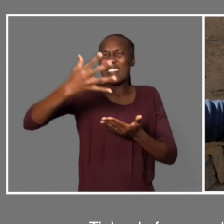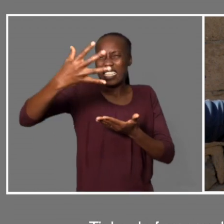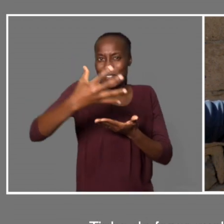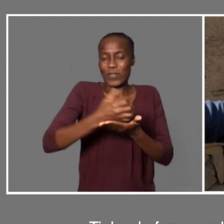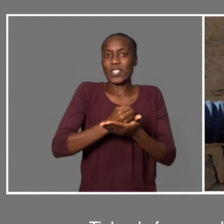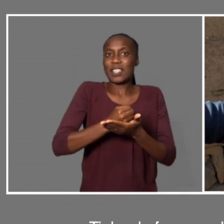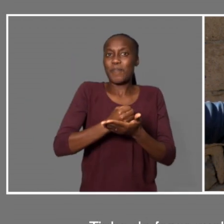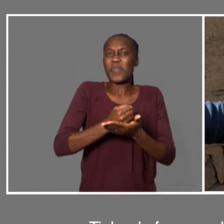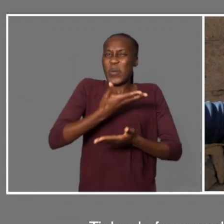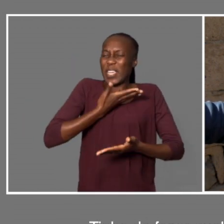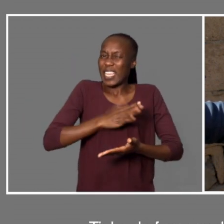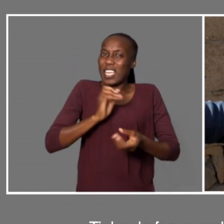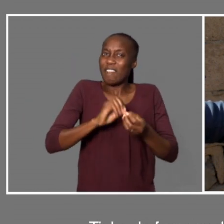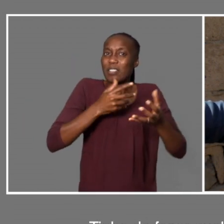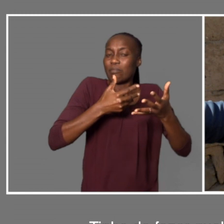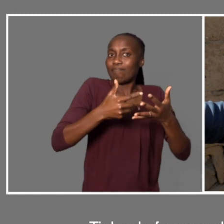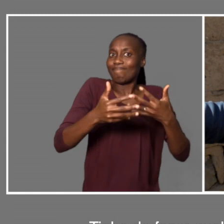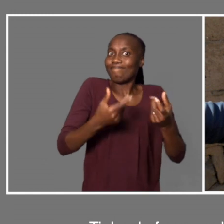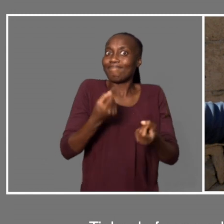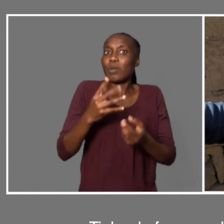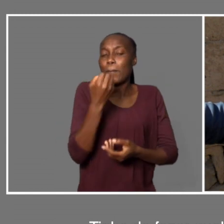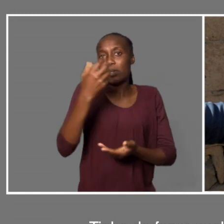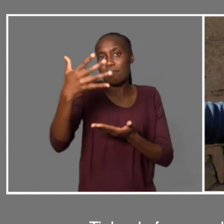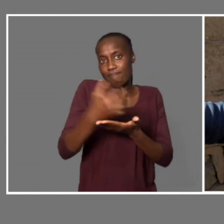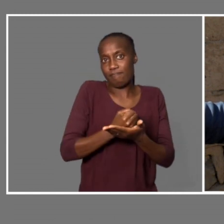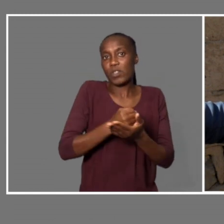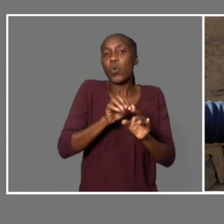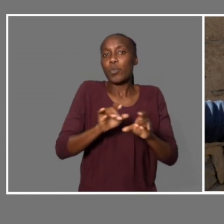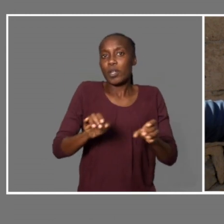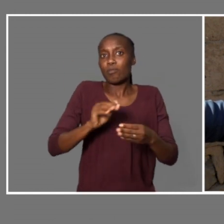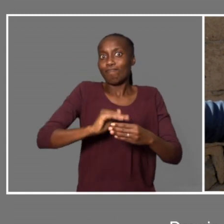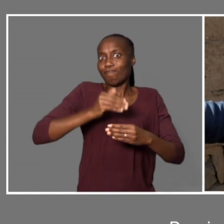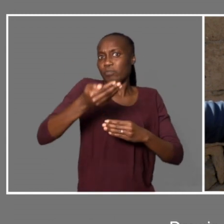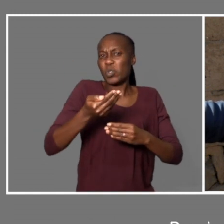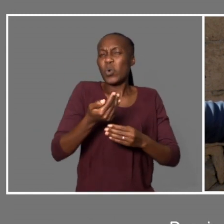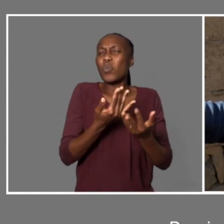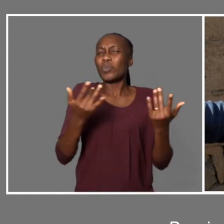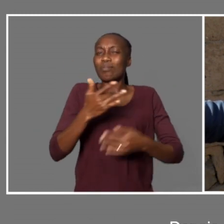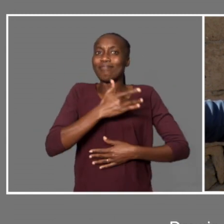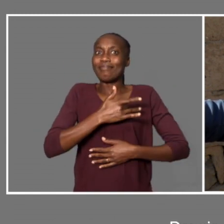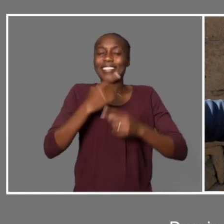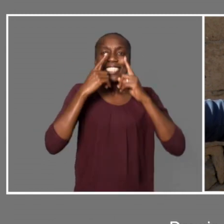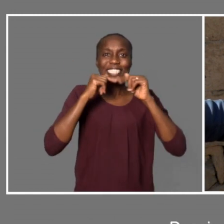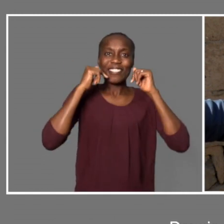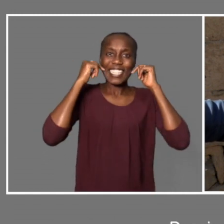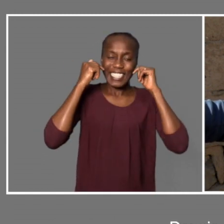fazer qualquer coisa para poder encontrar o computador. Assim, estou muito feliz, na verdade. Assim, eu acho que